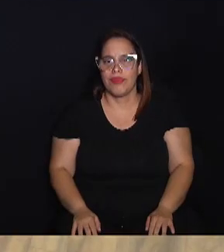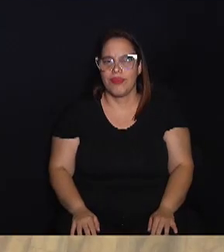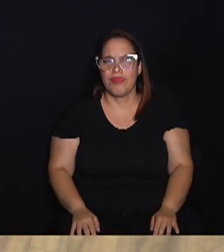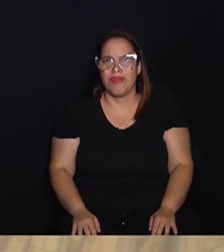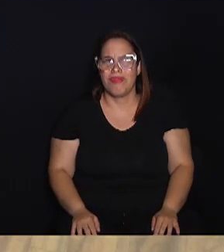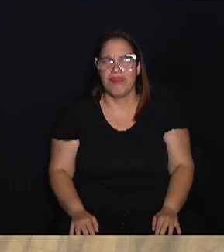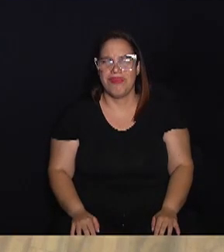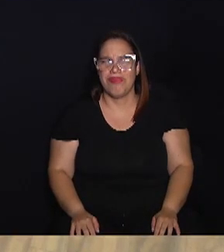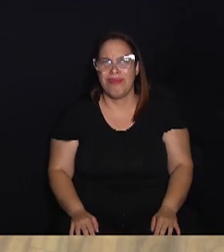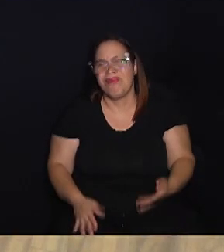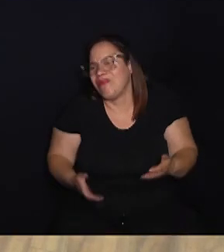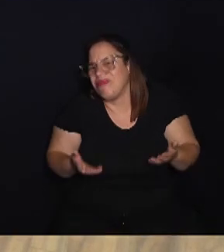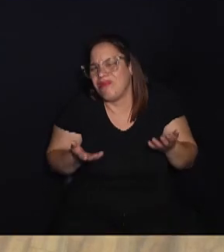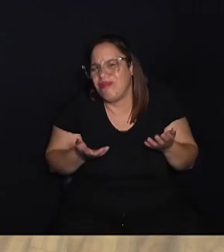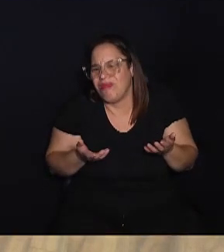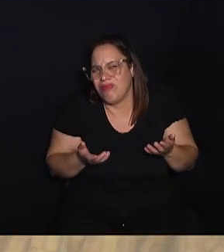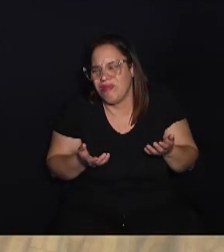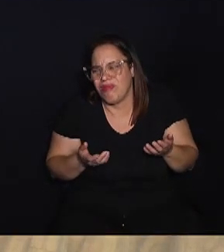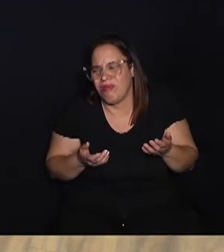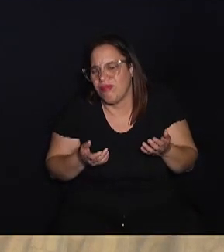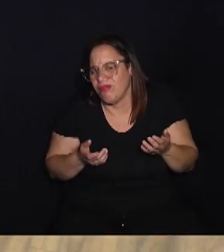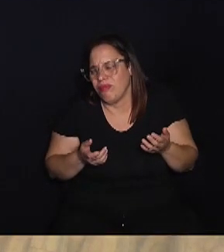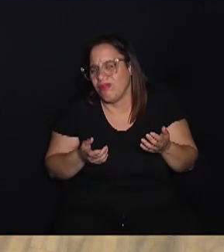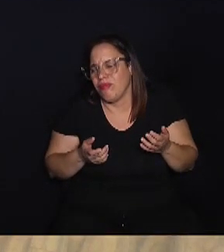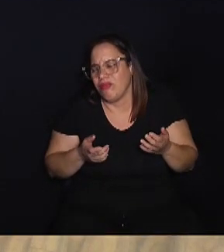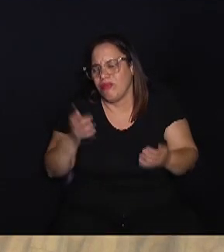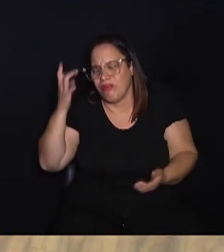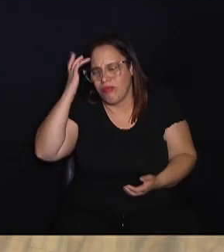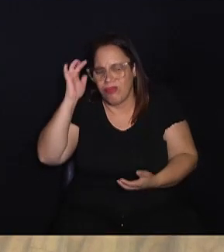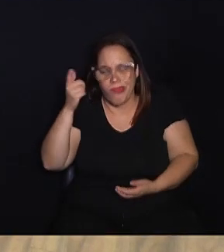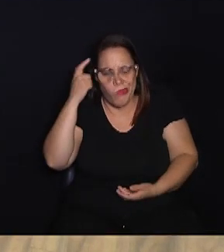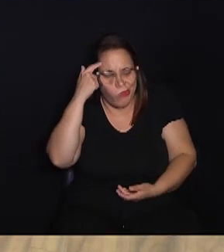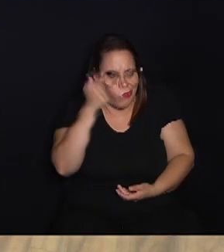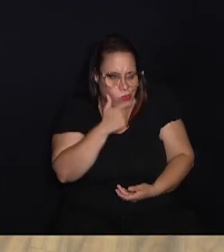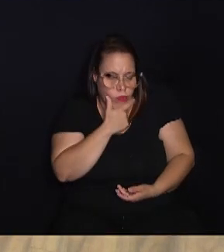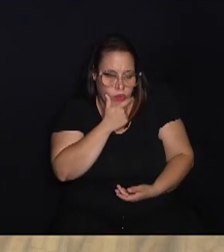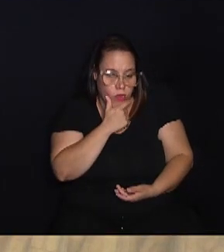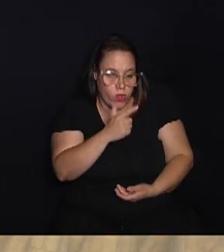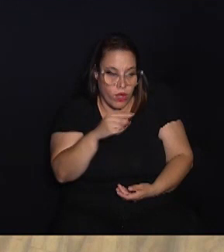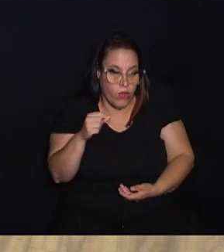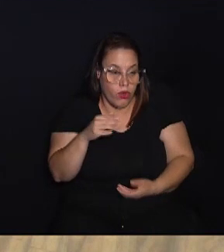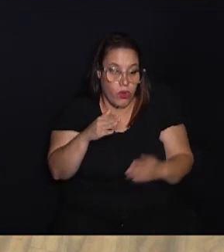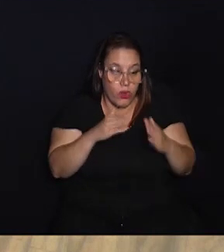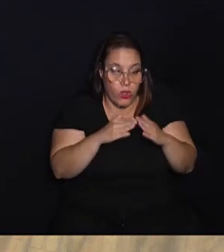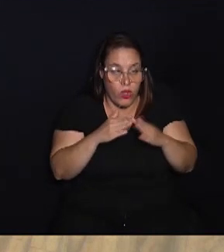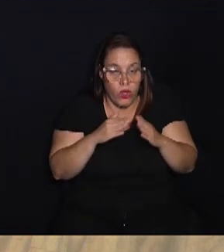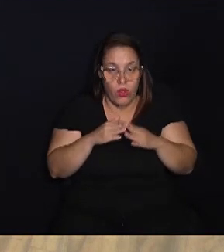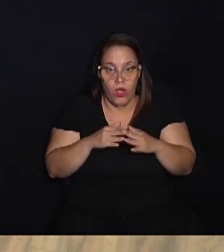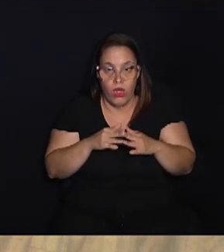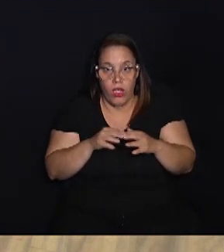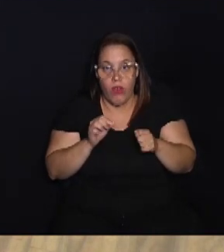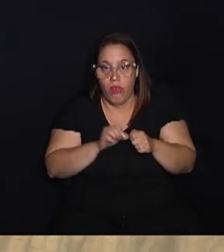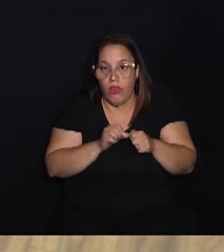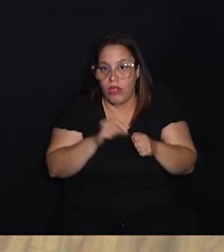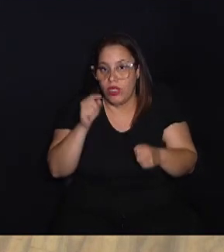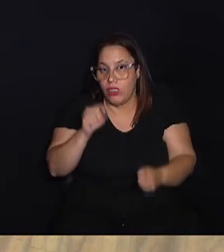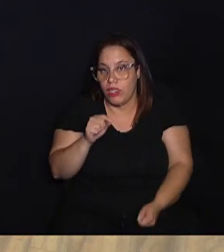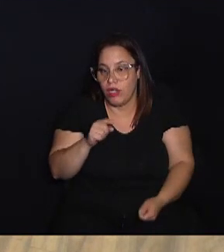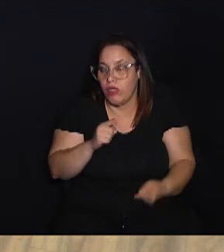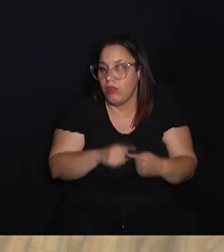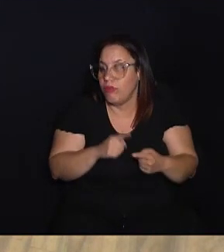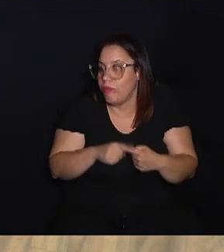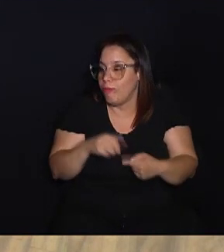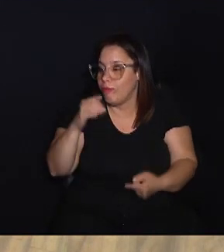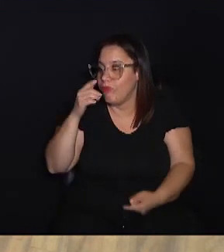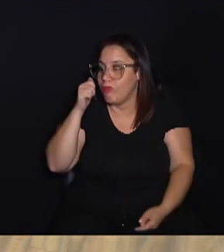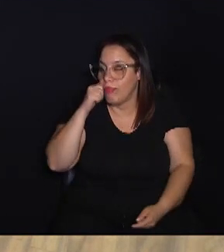época exagerada, não sei, mas me fazia pensar quando eu estava fora de casa, falar, não vou fazer isso, porque minha mãe